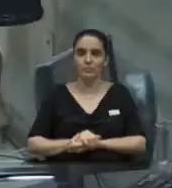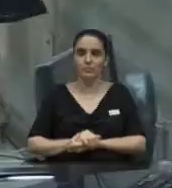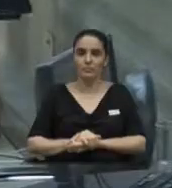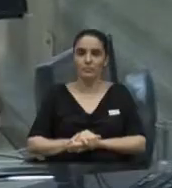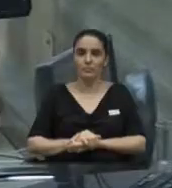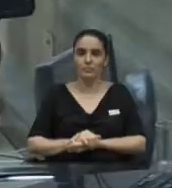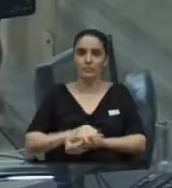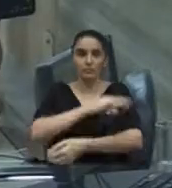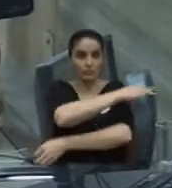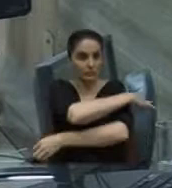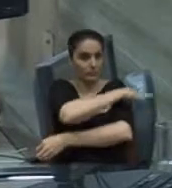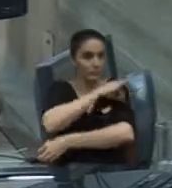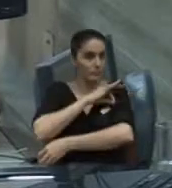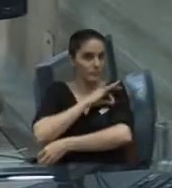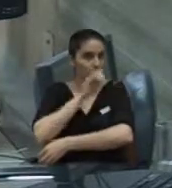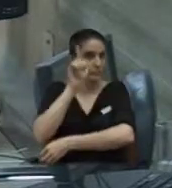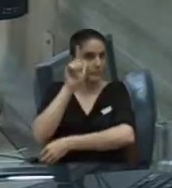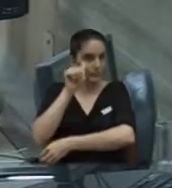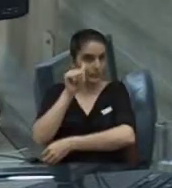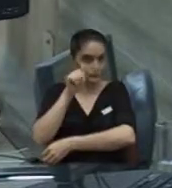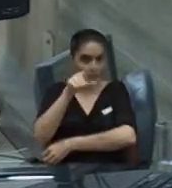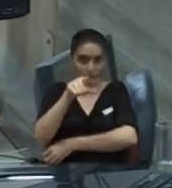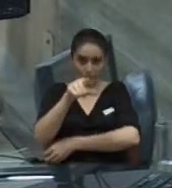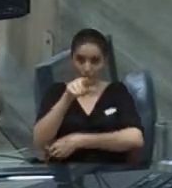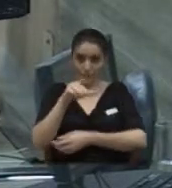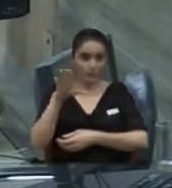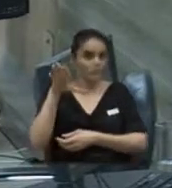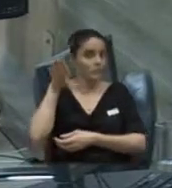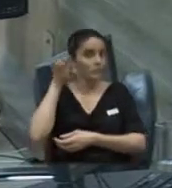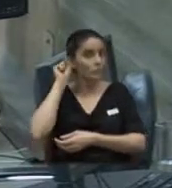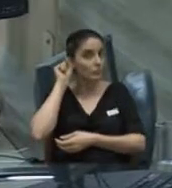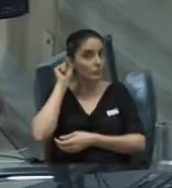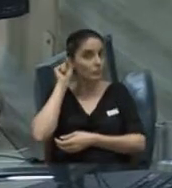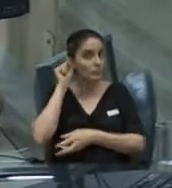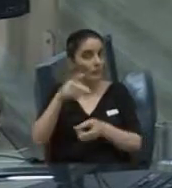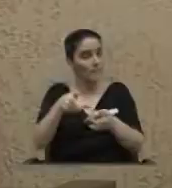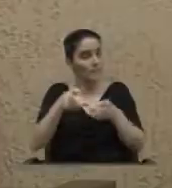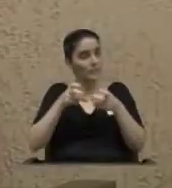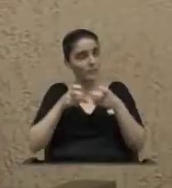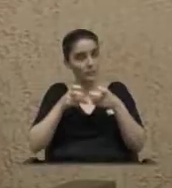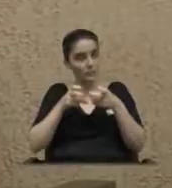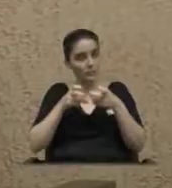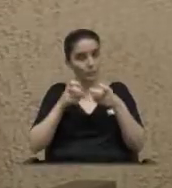Senhor prefeito, depois de tudo que o senhor ouviu aqui,